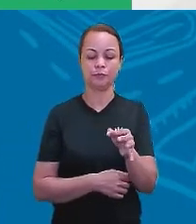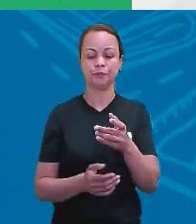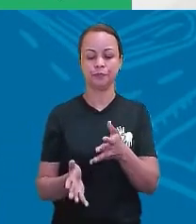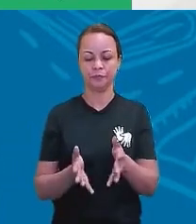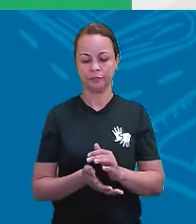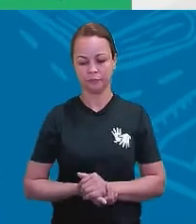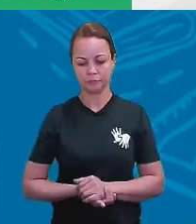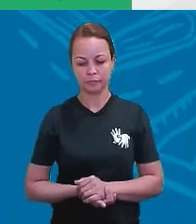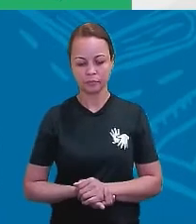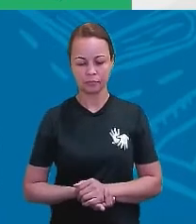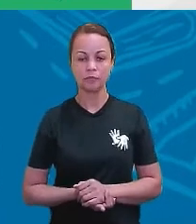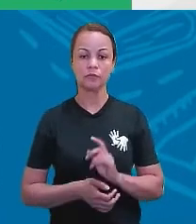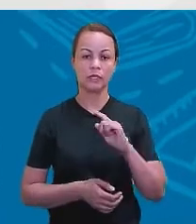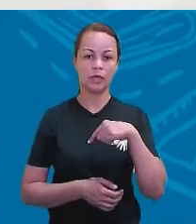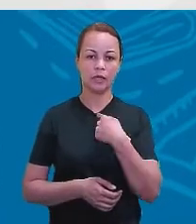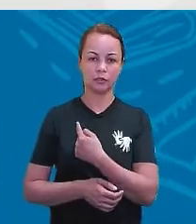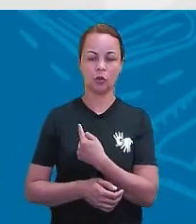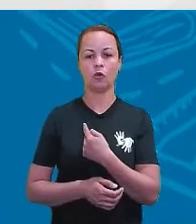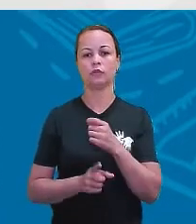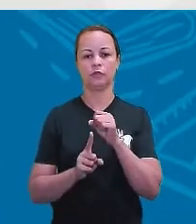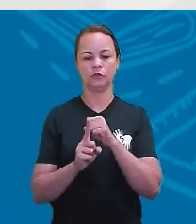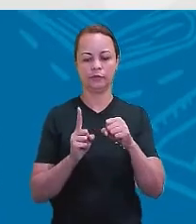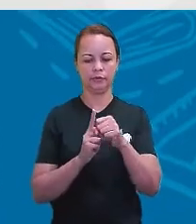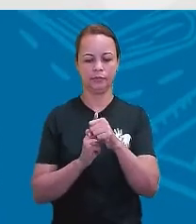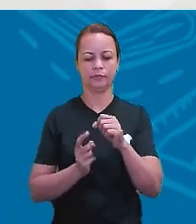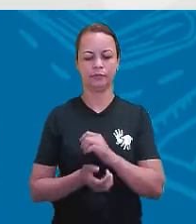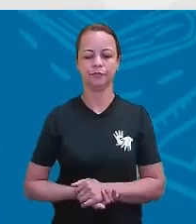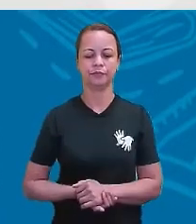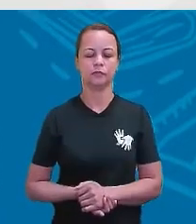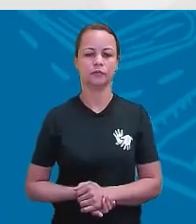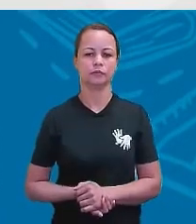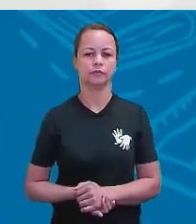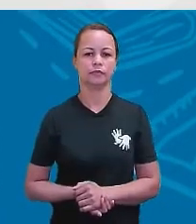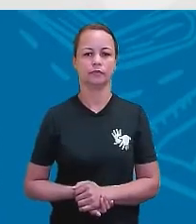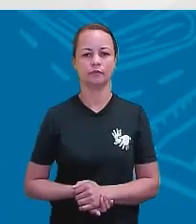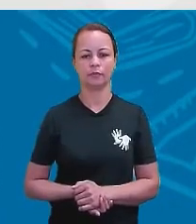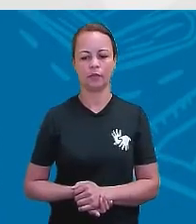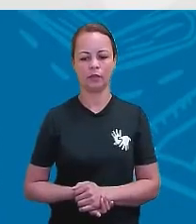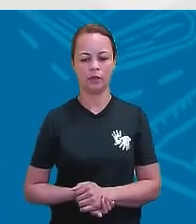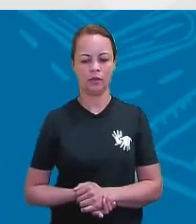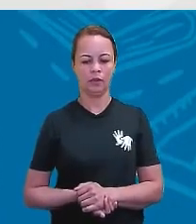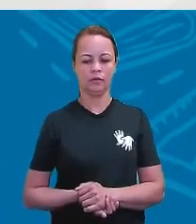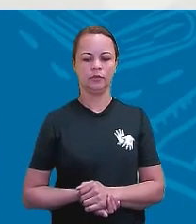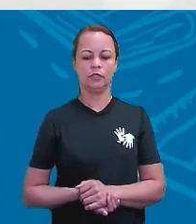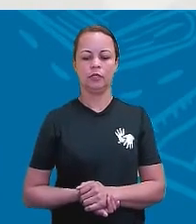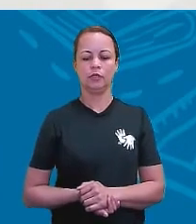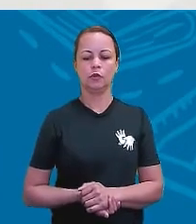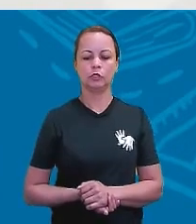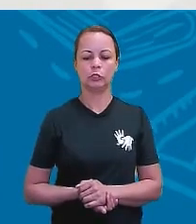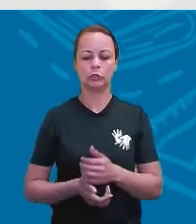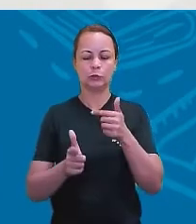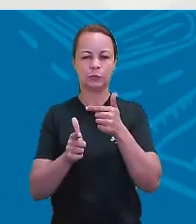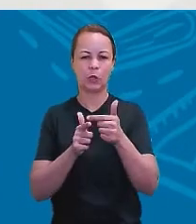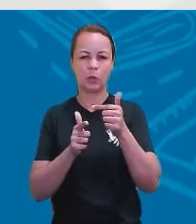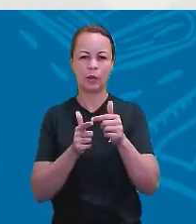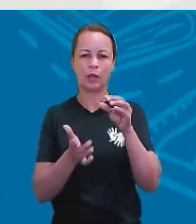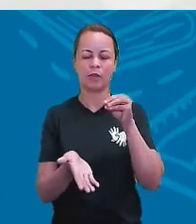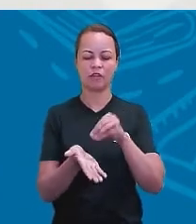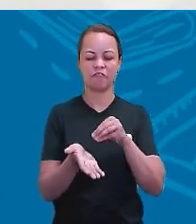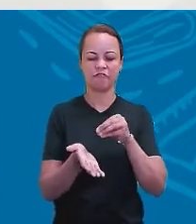água e esgoto em nossa sociedade. Quais são os impactos da falta de saneamento para o meio